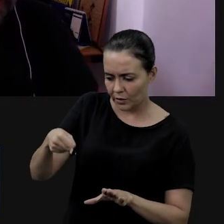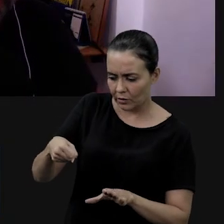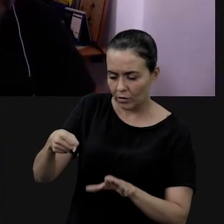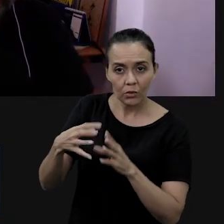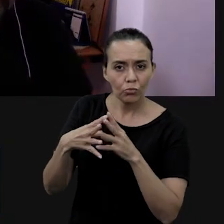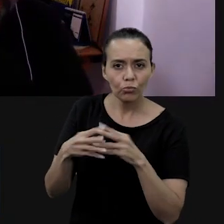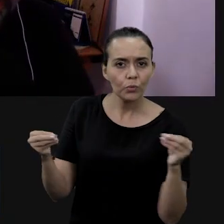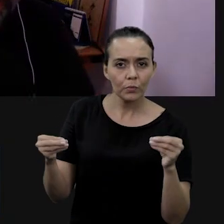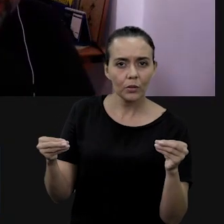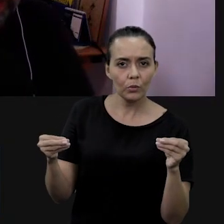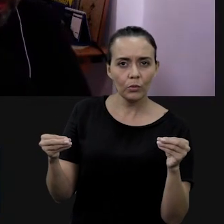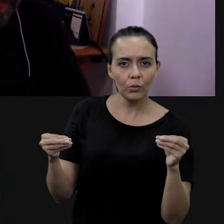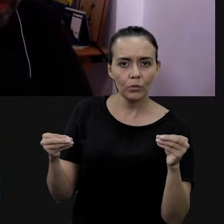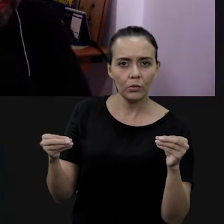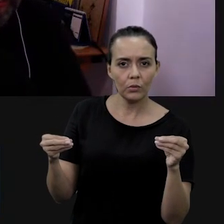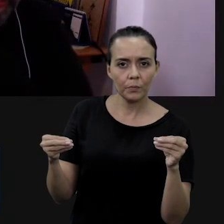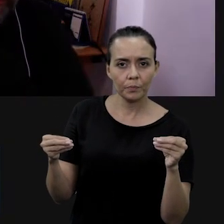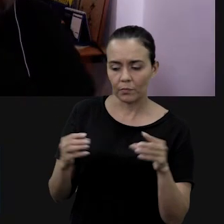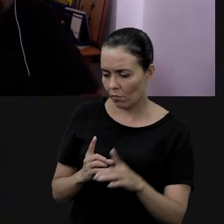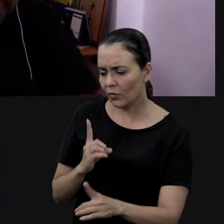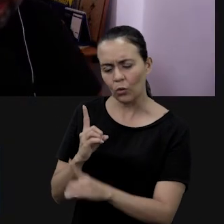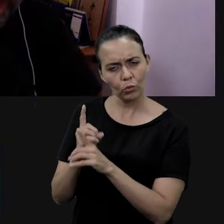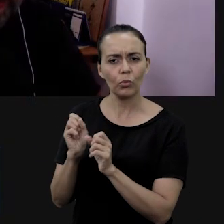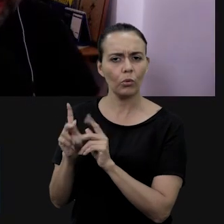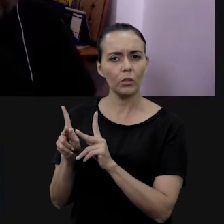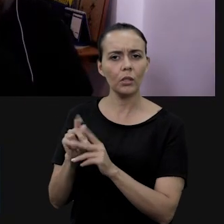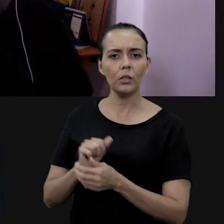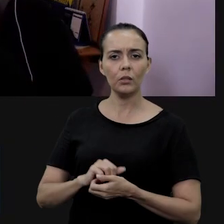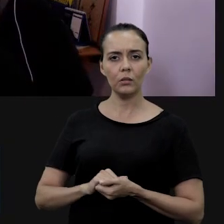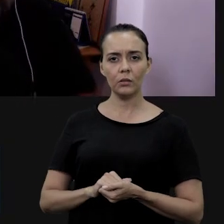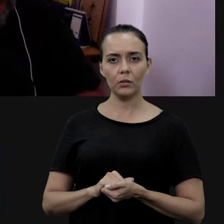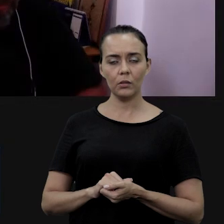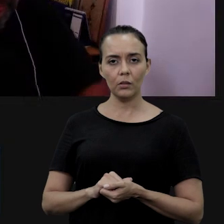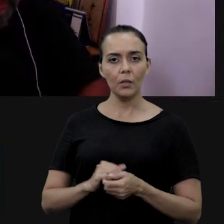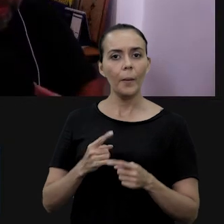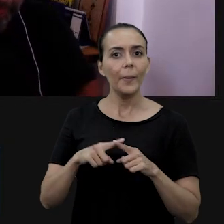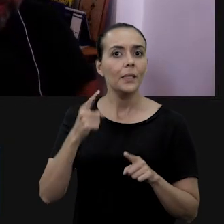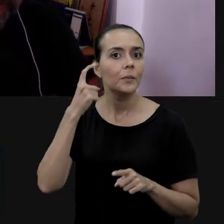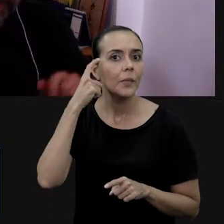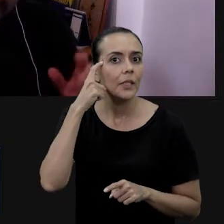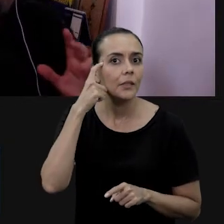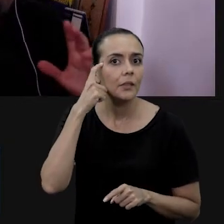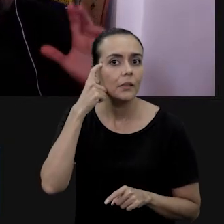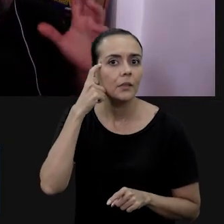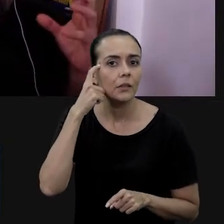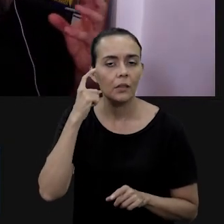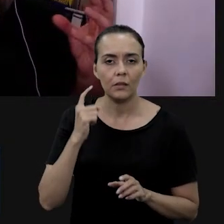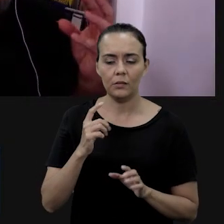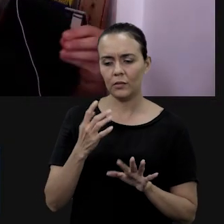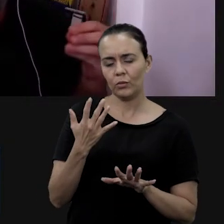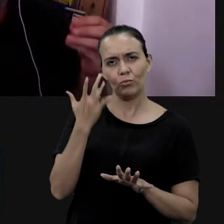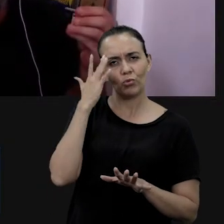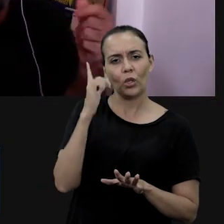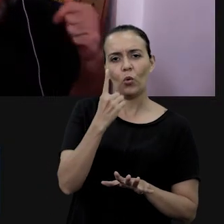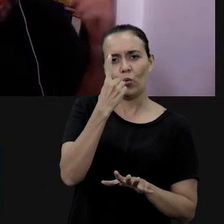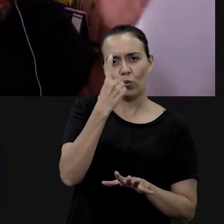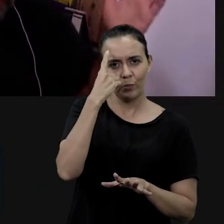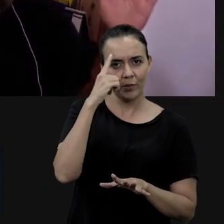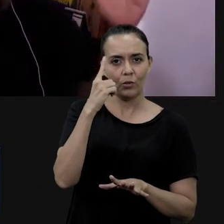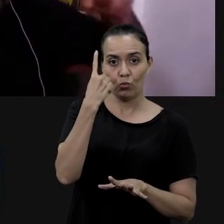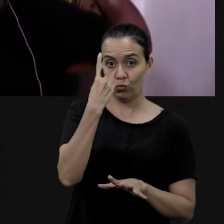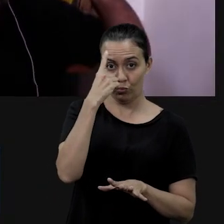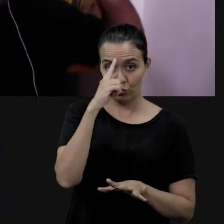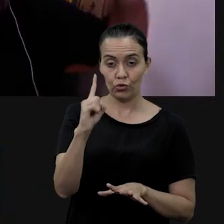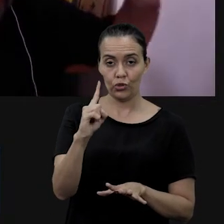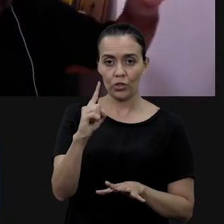cenário, aquela lâmpada. Acho que eles tinham uma sacolinha e desapareceu ali. Depois encontraram, deu tudo certo, mas pensa, se uma diária,